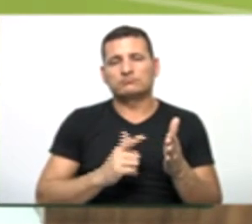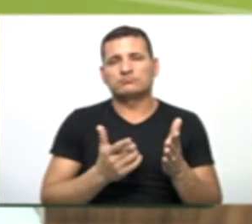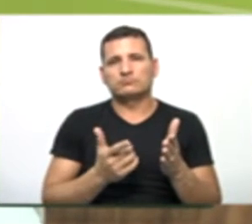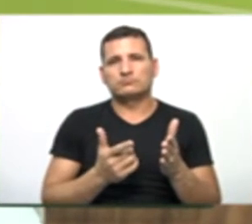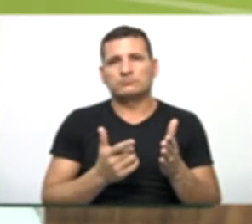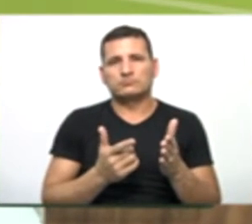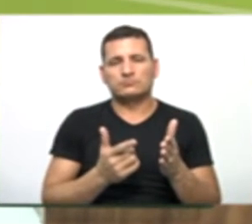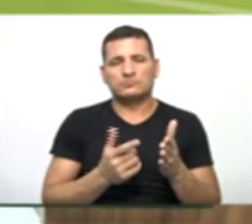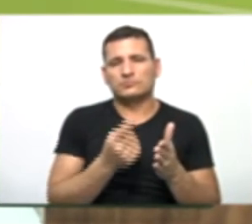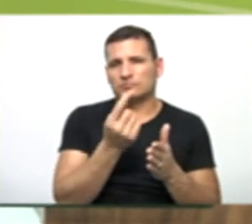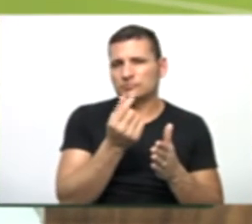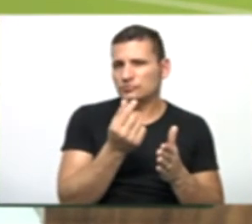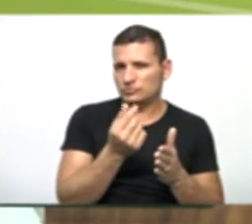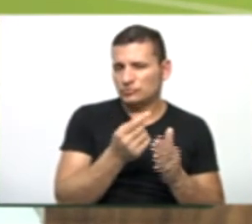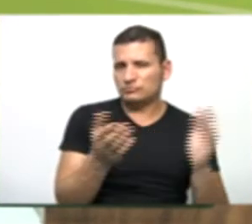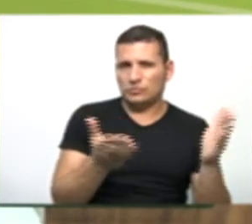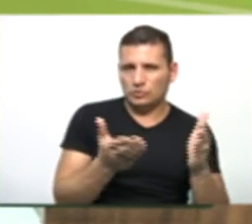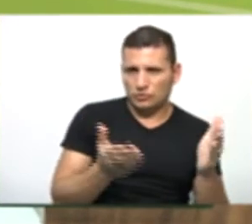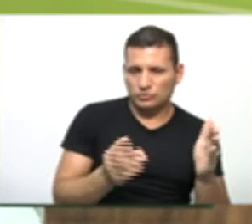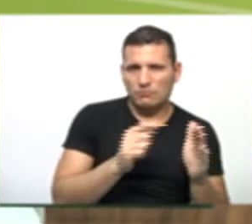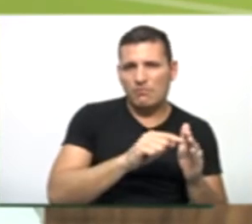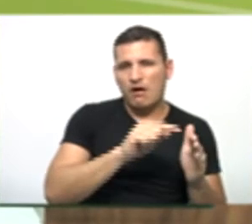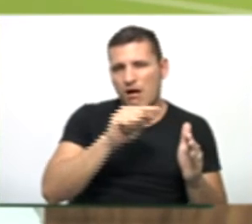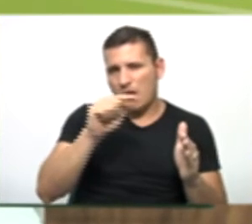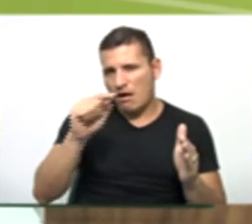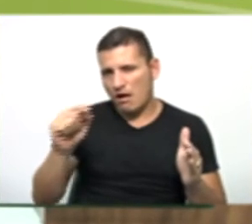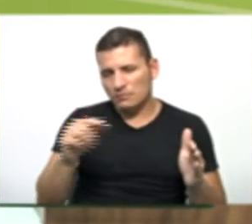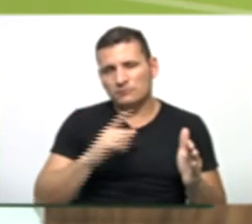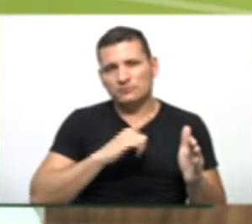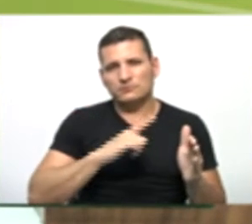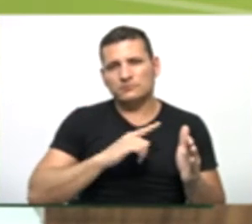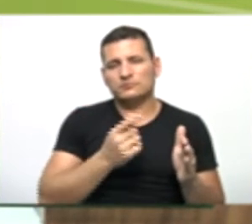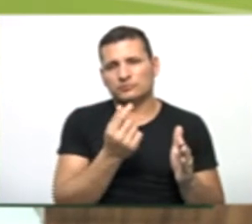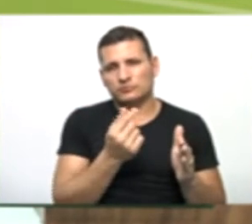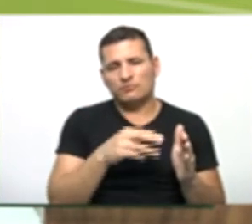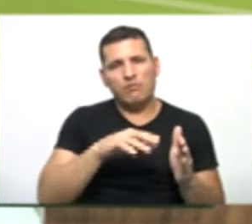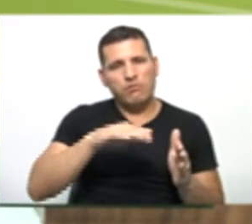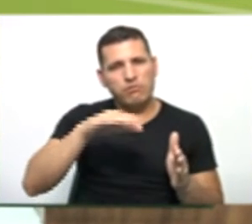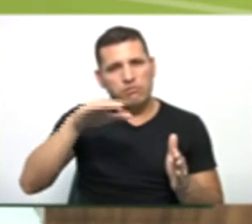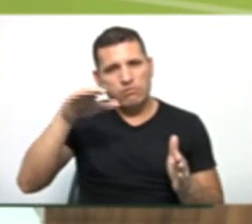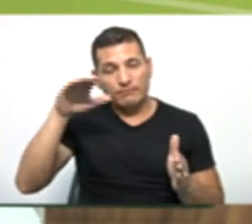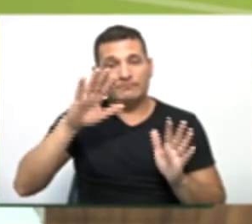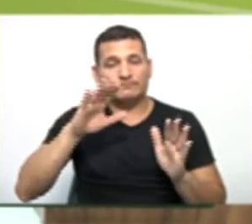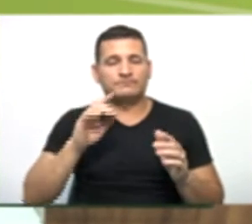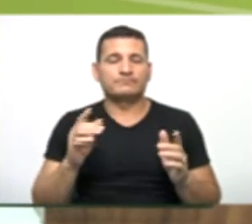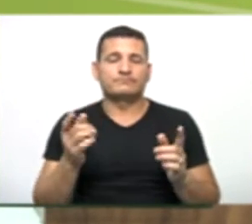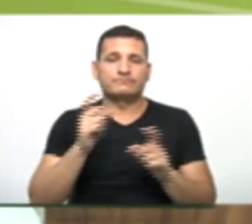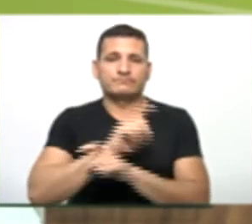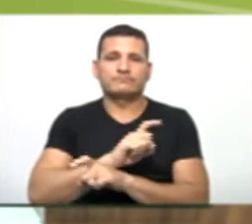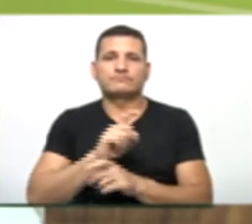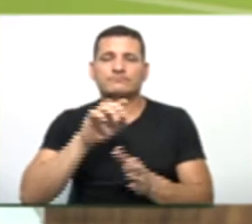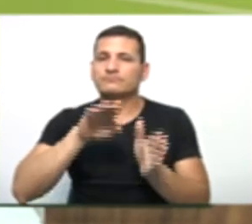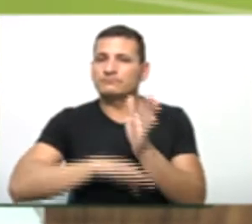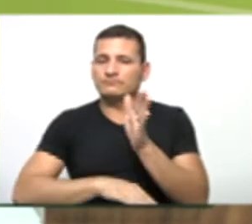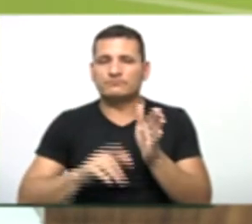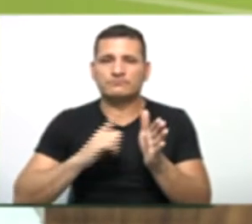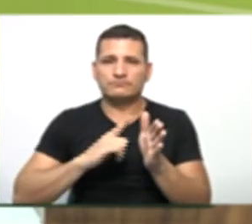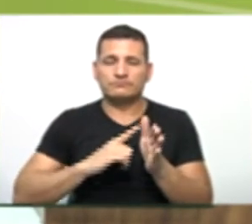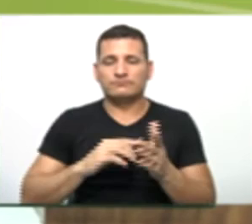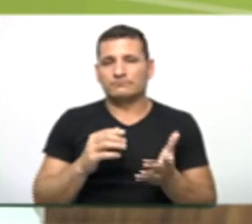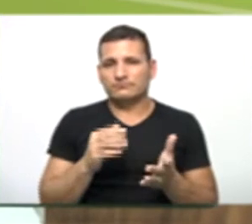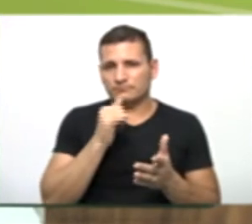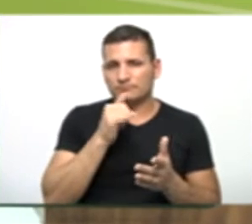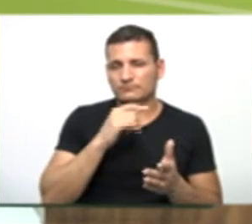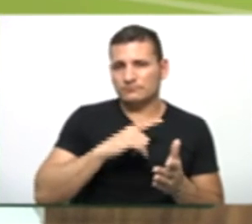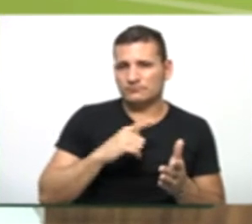um dinheiro na data presente para uma data futura, o conceito de desconto é o contrário. Eu tenho um valor calculado,